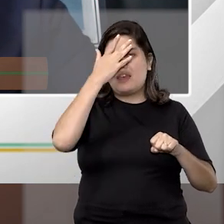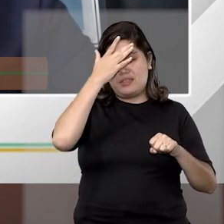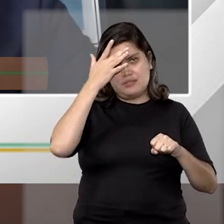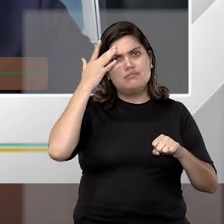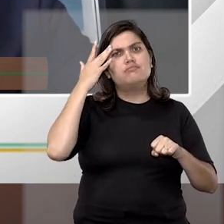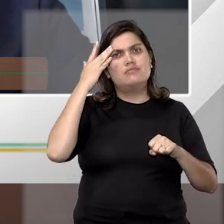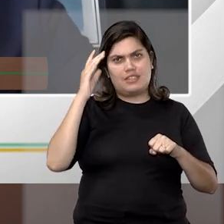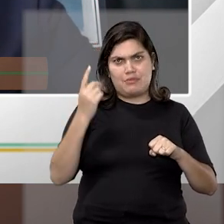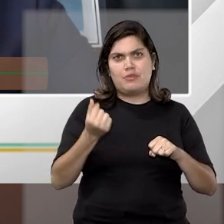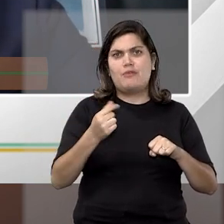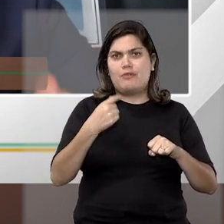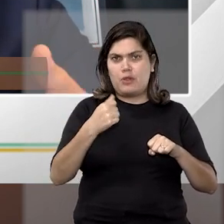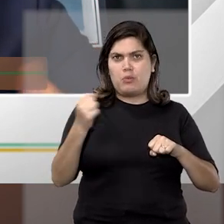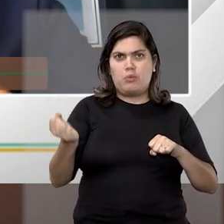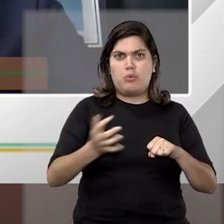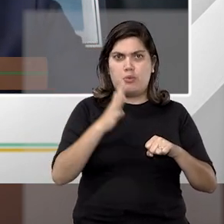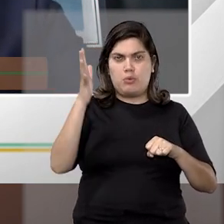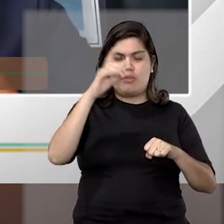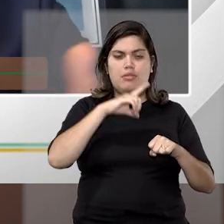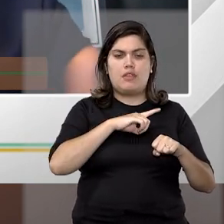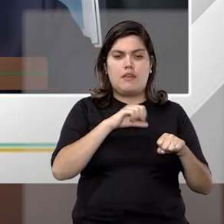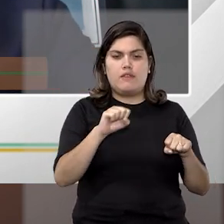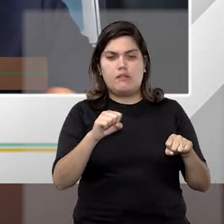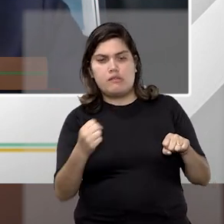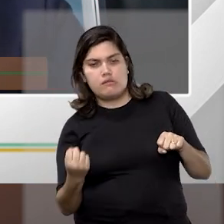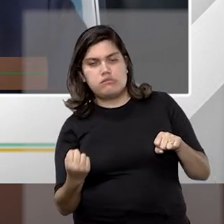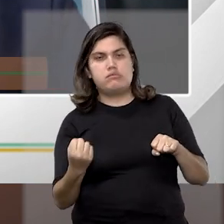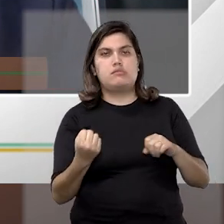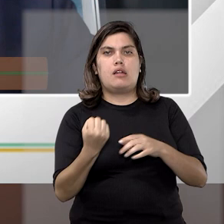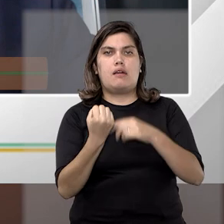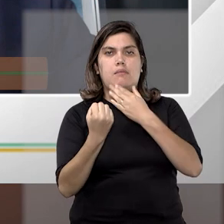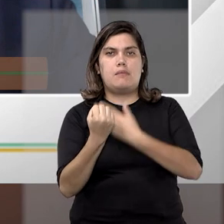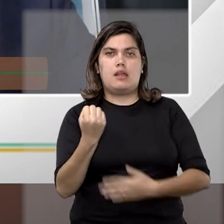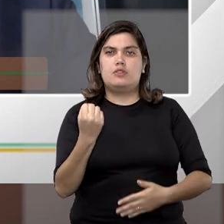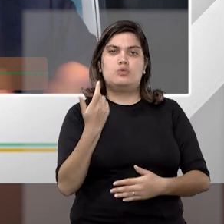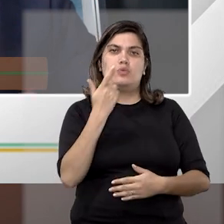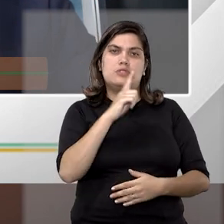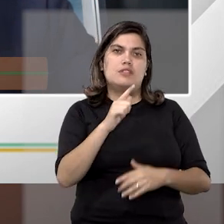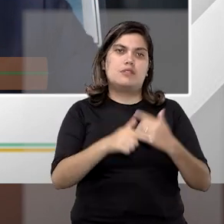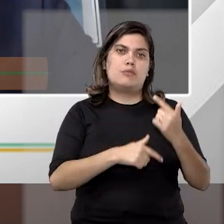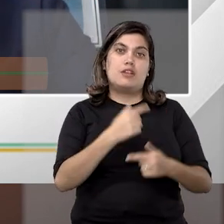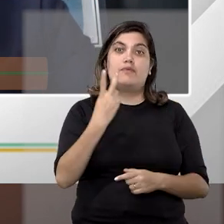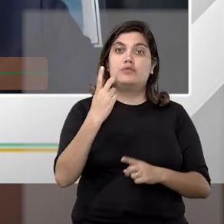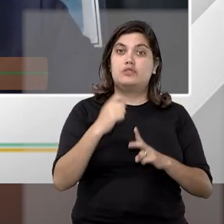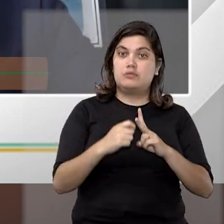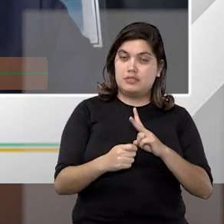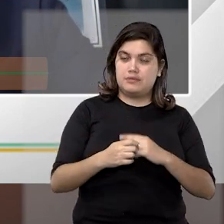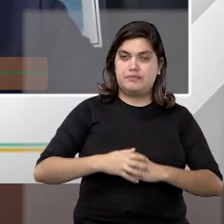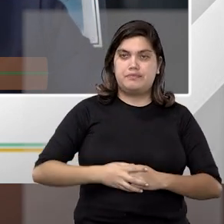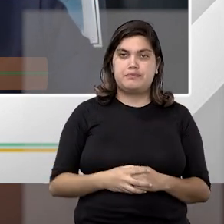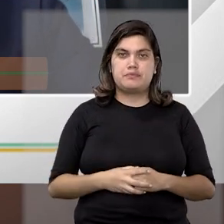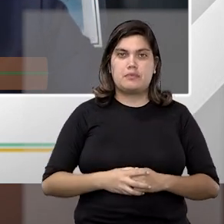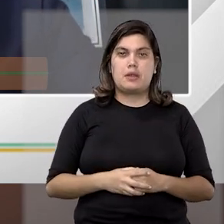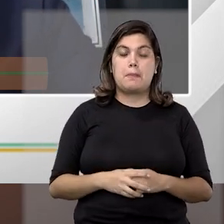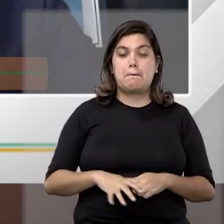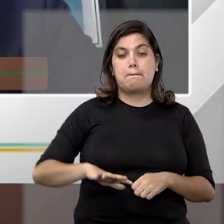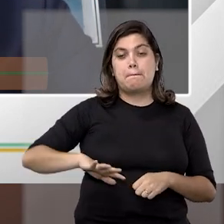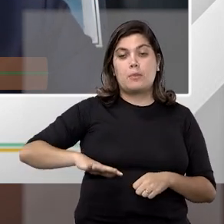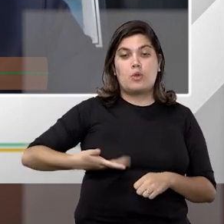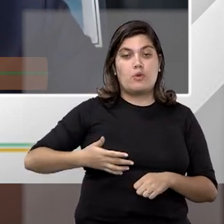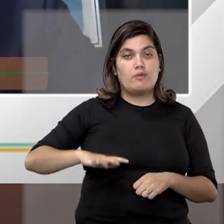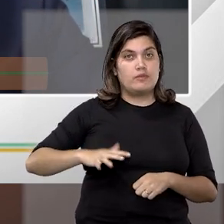100 mil reais como a gente sabe que existe e ela teve um ferimento no braço ficou em capacidade trabalhar por dois meses